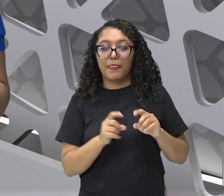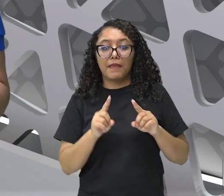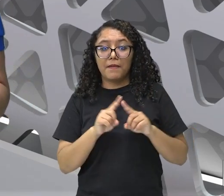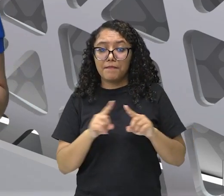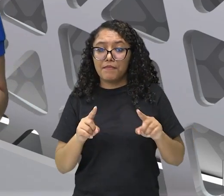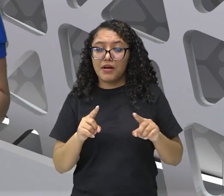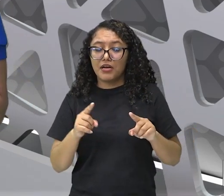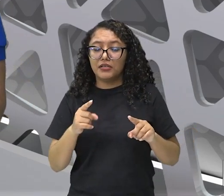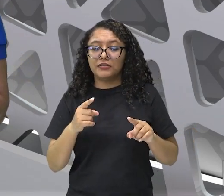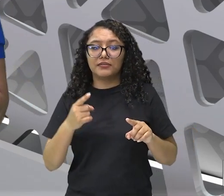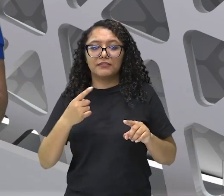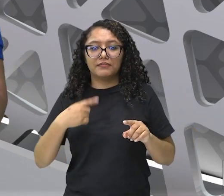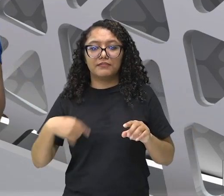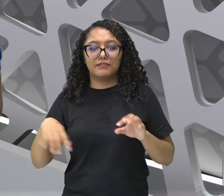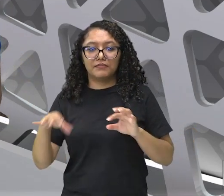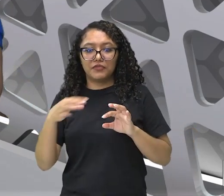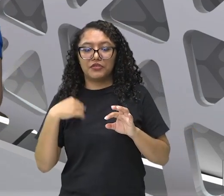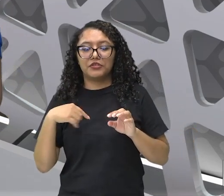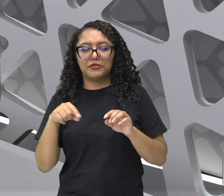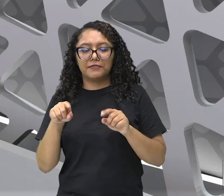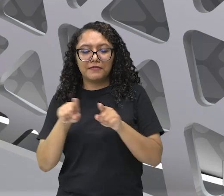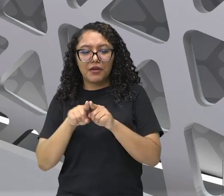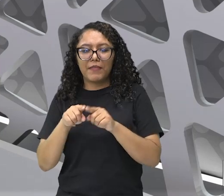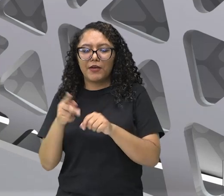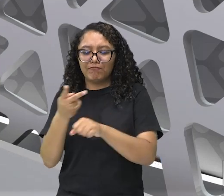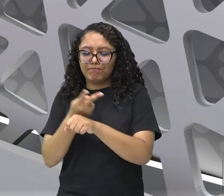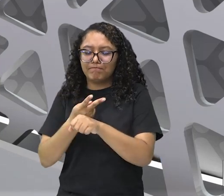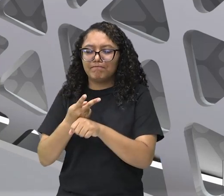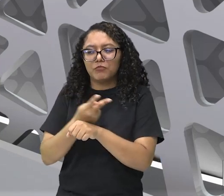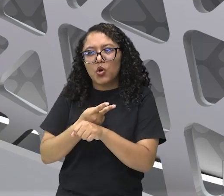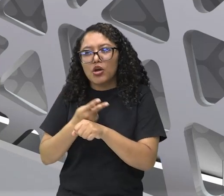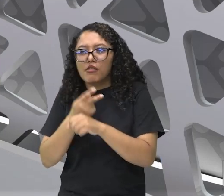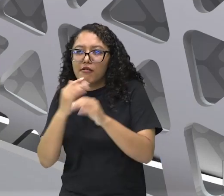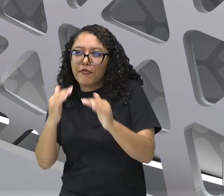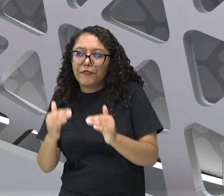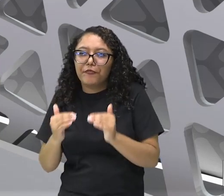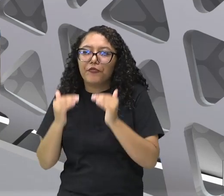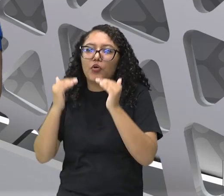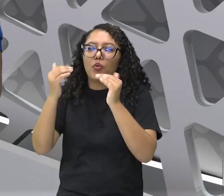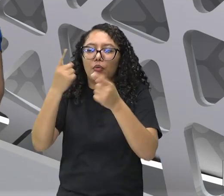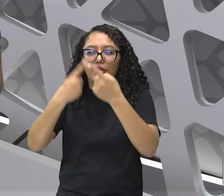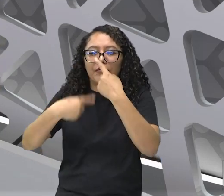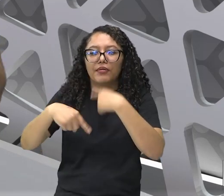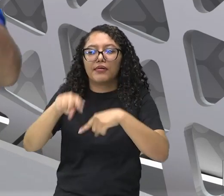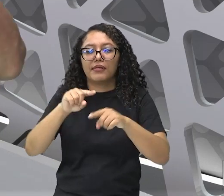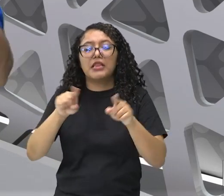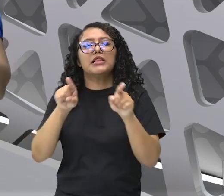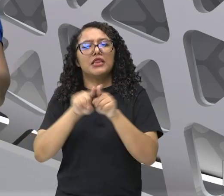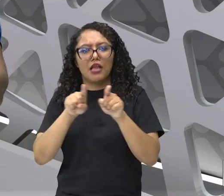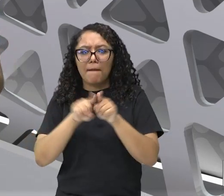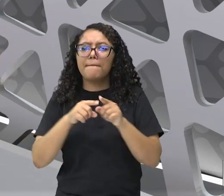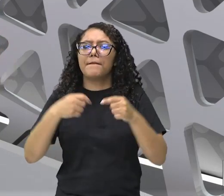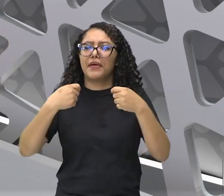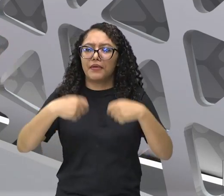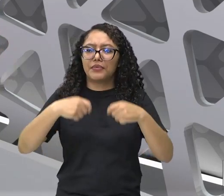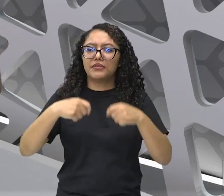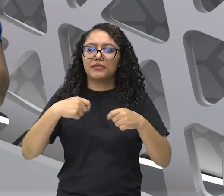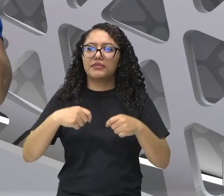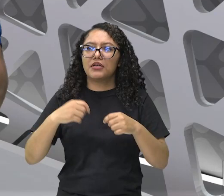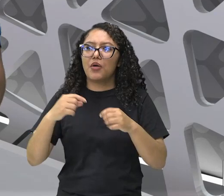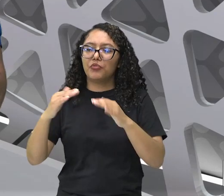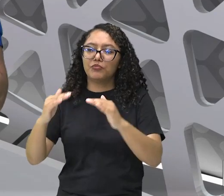como seres humanos que buscam a evolução, precisamos da